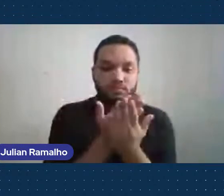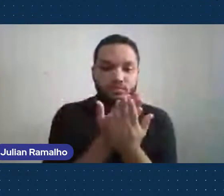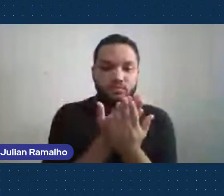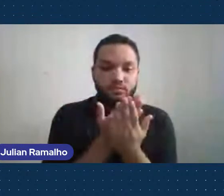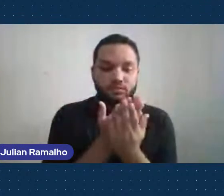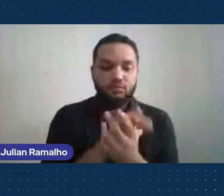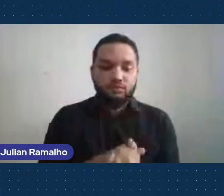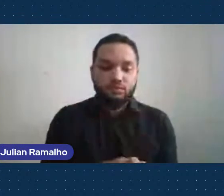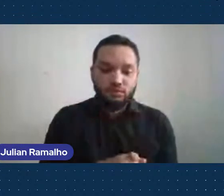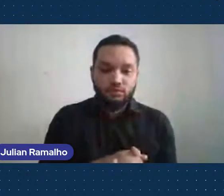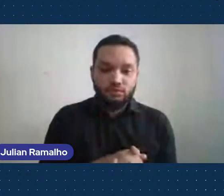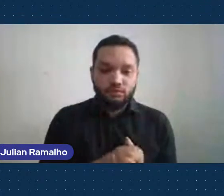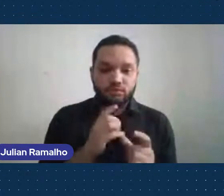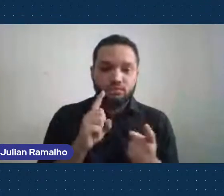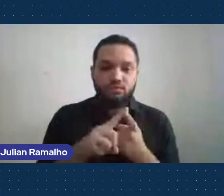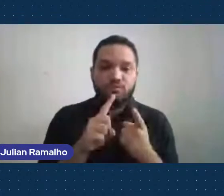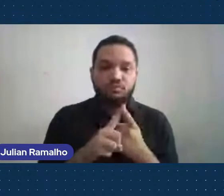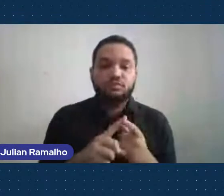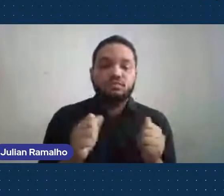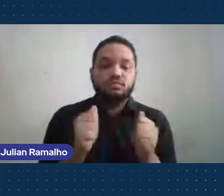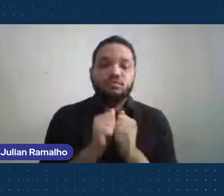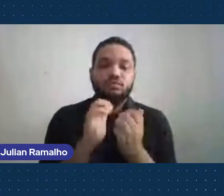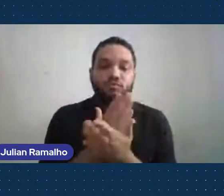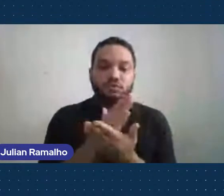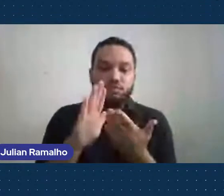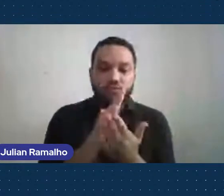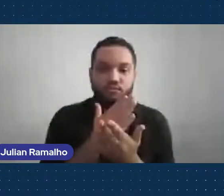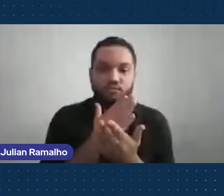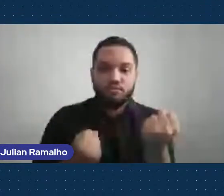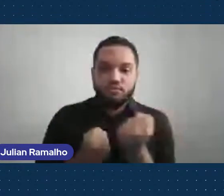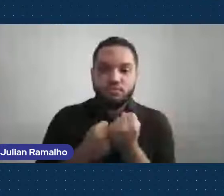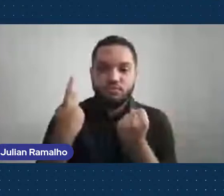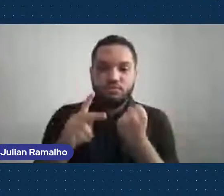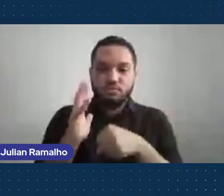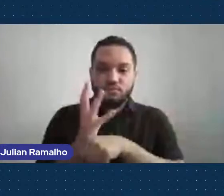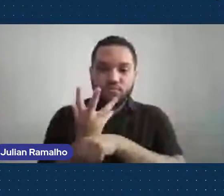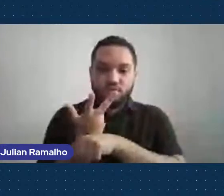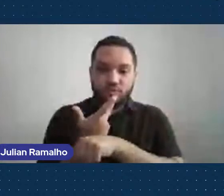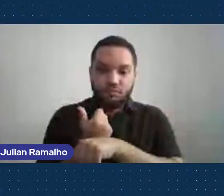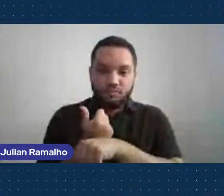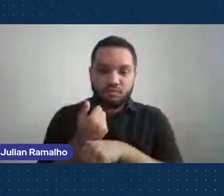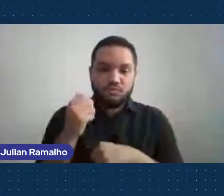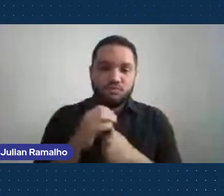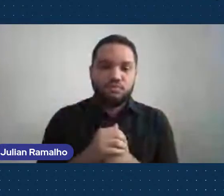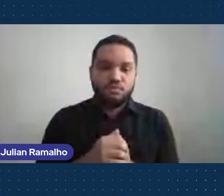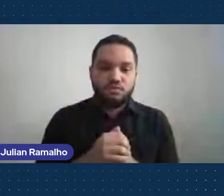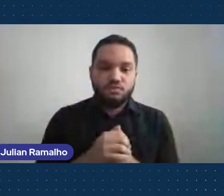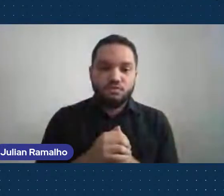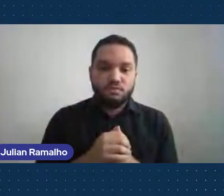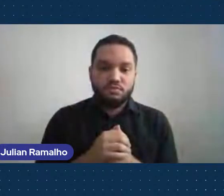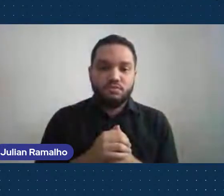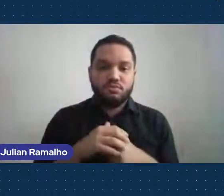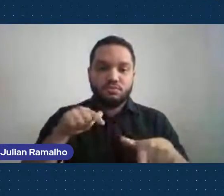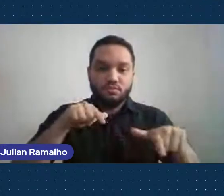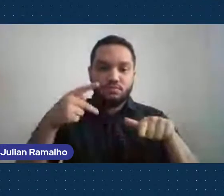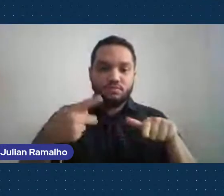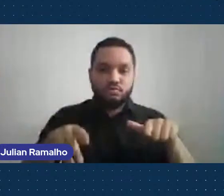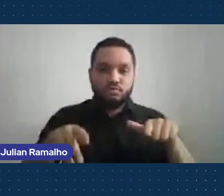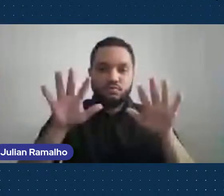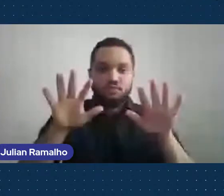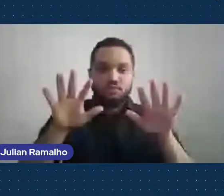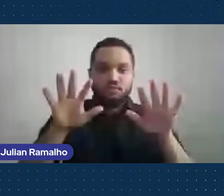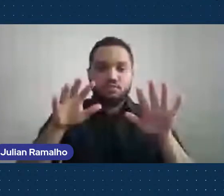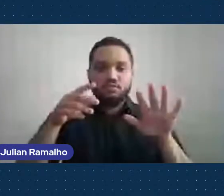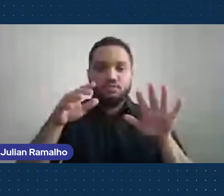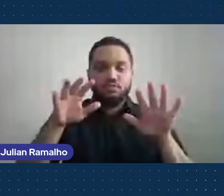Avalon. Contamos também ainda com alguns outros apoiadores do evento, como o Sindicato dos Trabalhadores das Universidades Federais do Estado